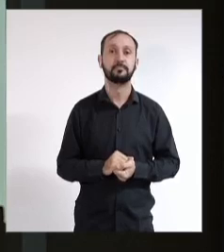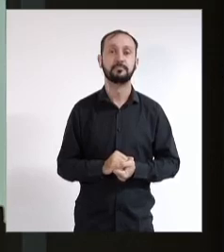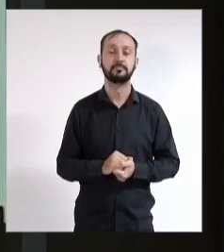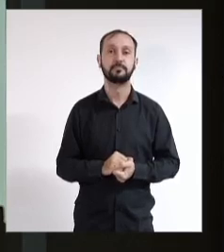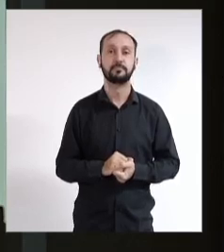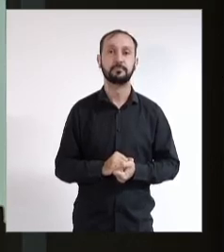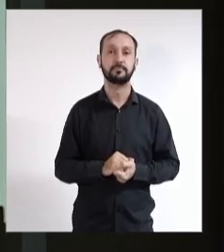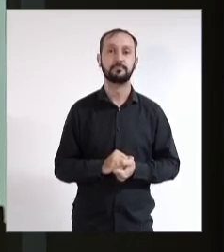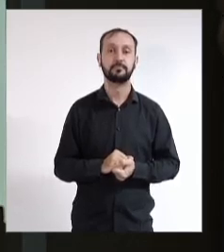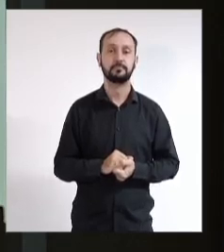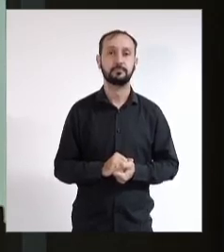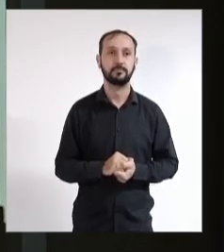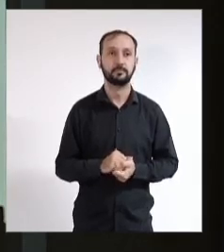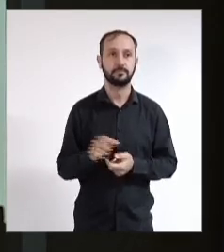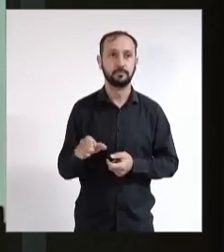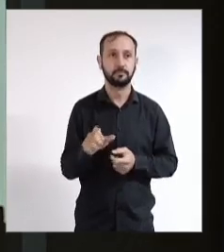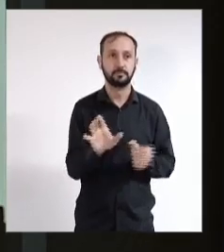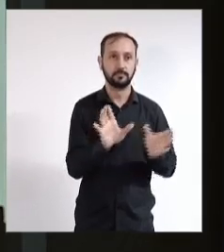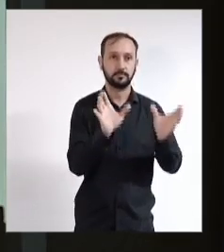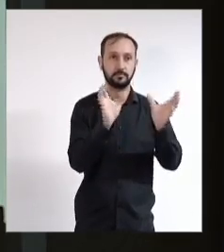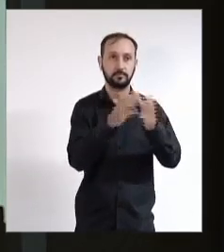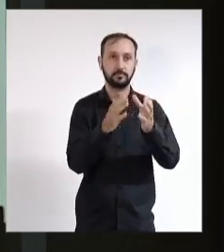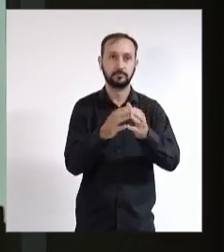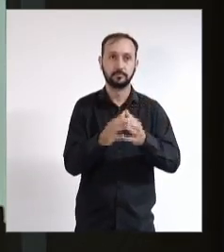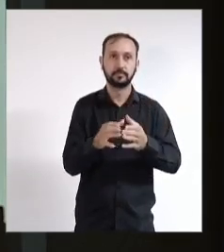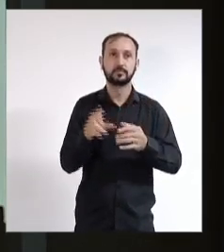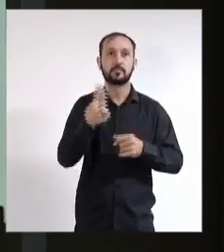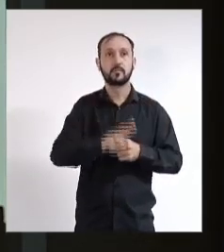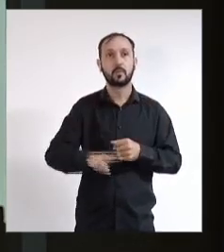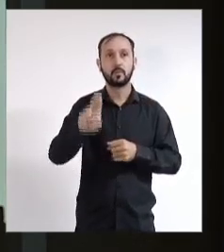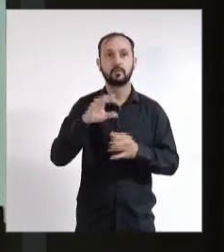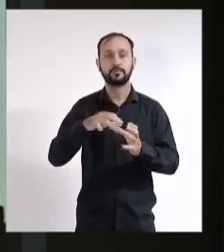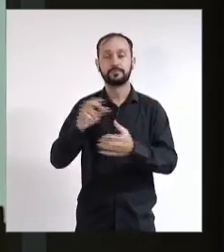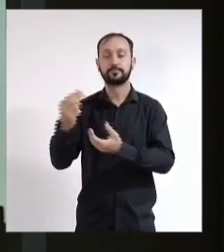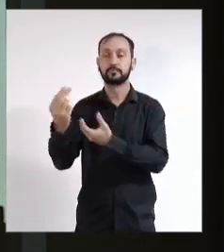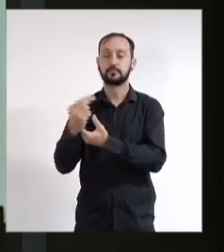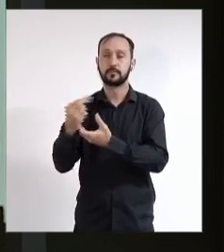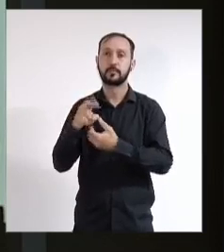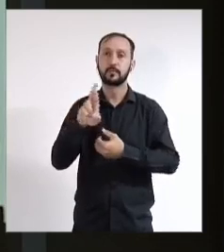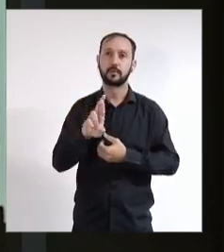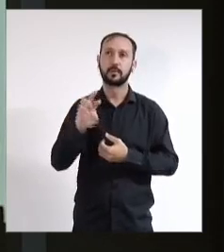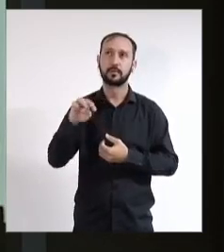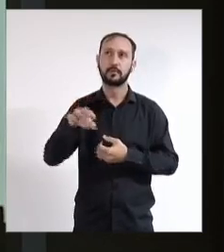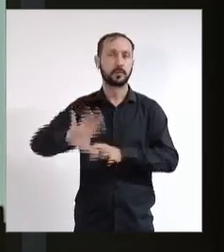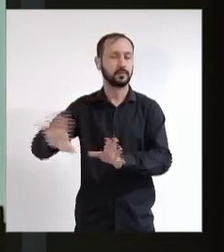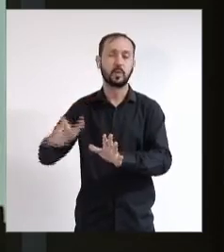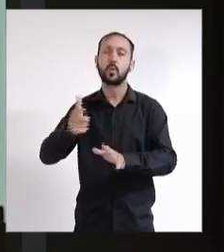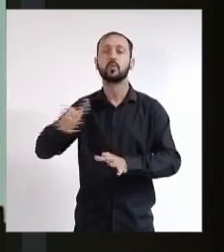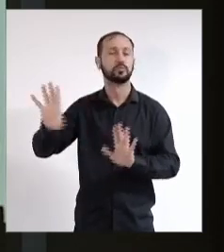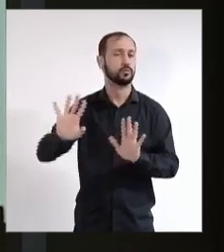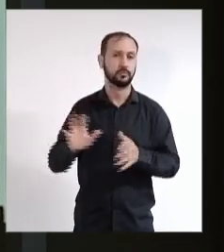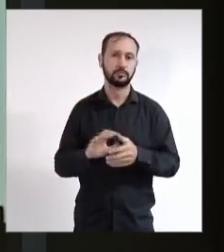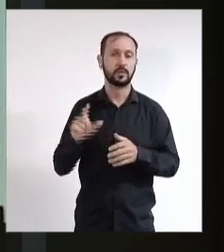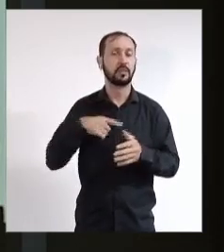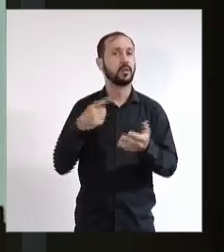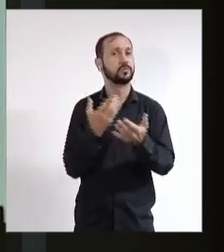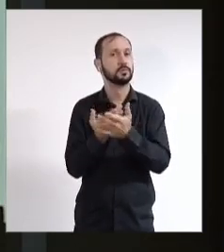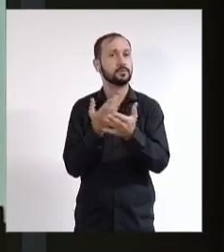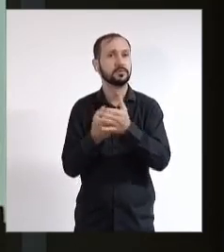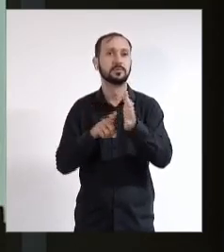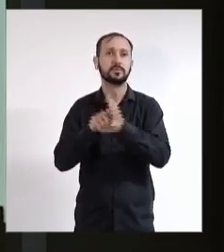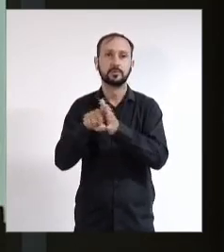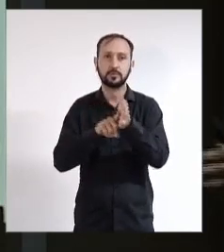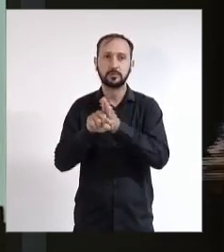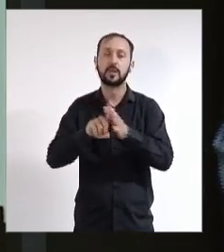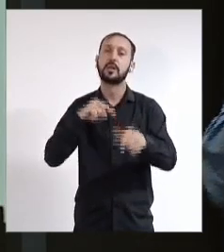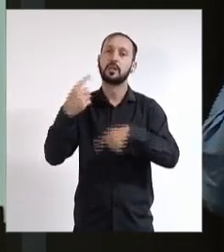de todas essas unidades de conservação de uso sustentável rppn é um capítulo à parte tem todo um estudo por trás disso depois